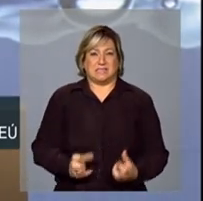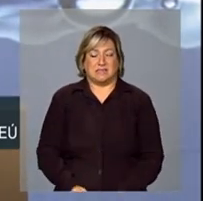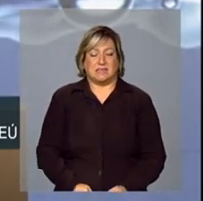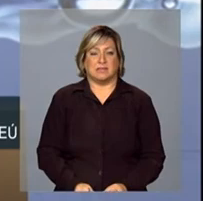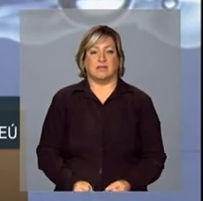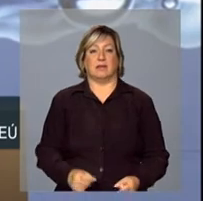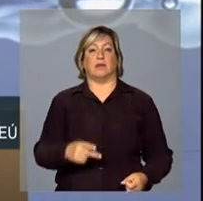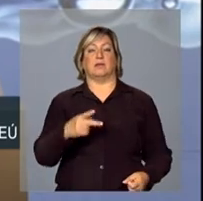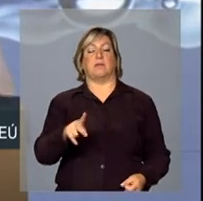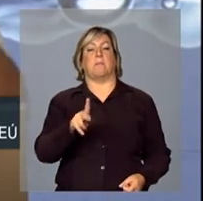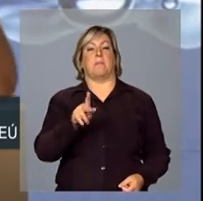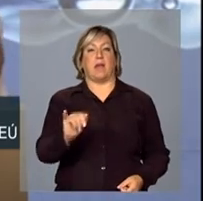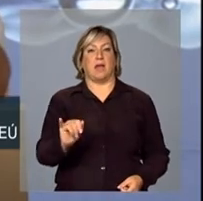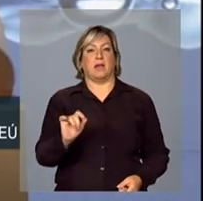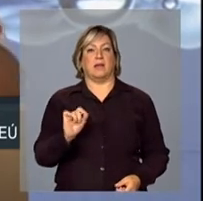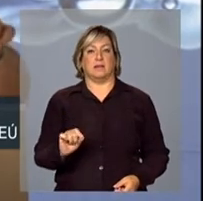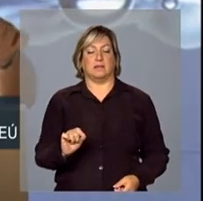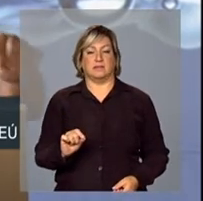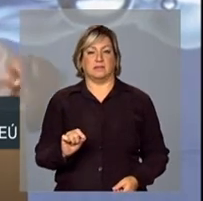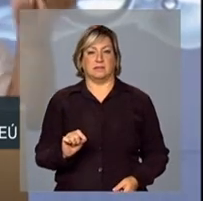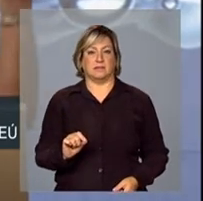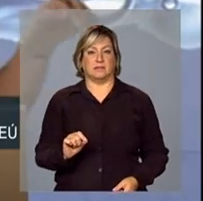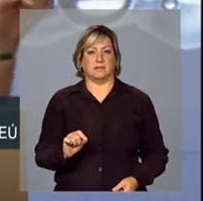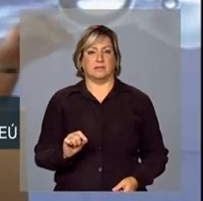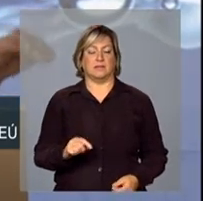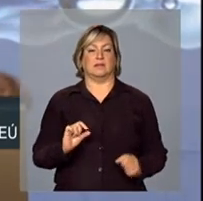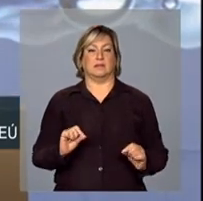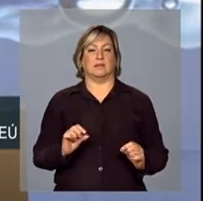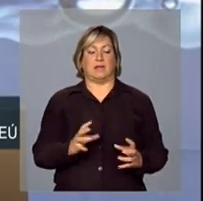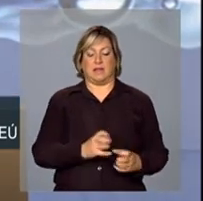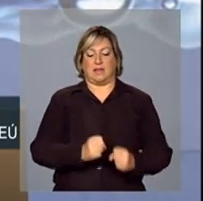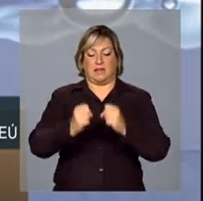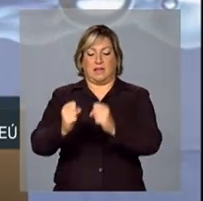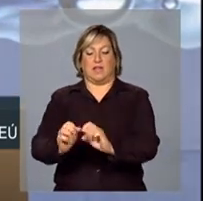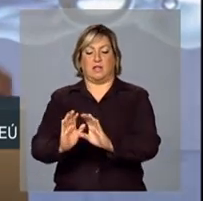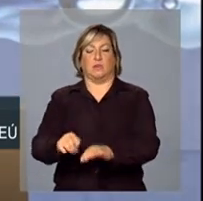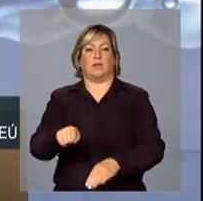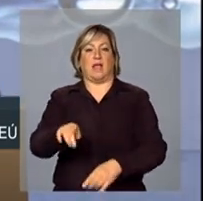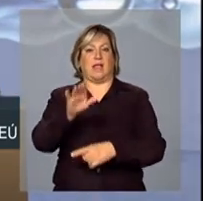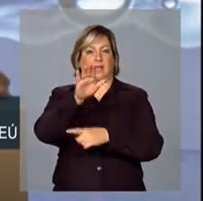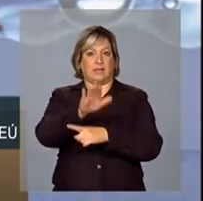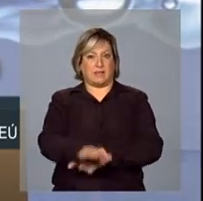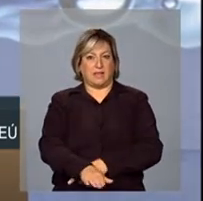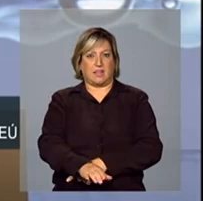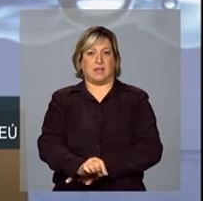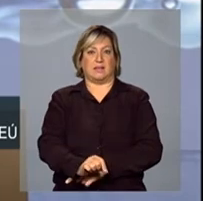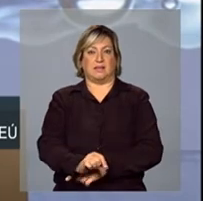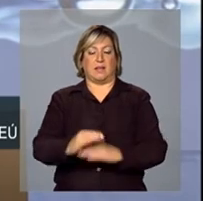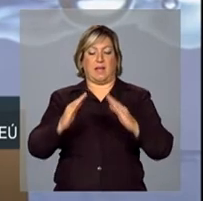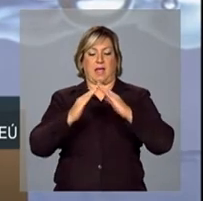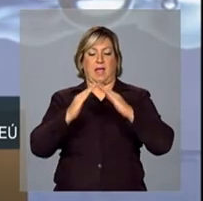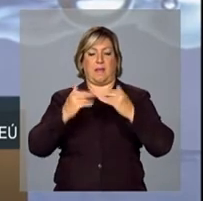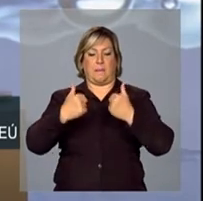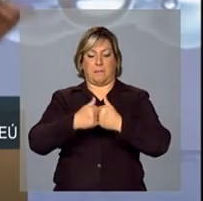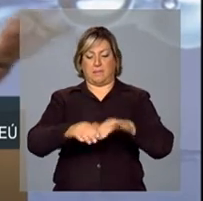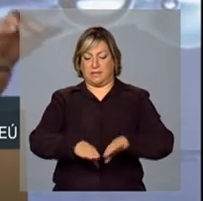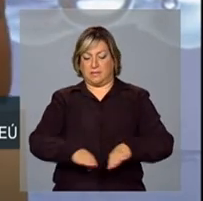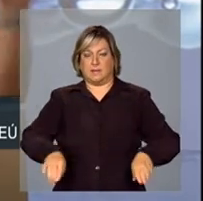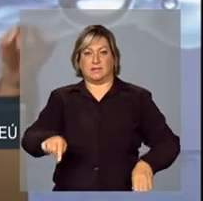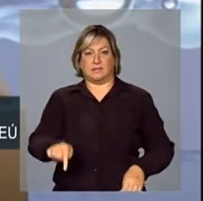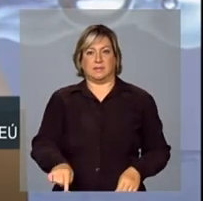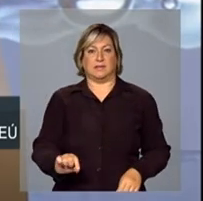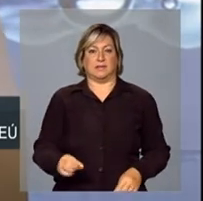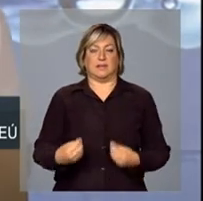pai deixava à tarde na calçada de casa com um pouco d'água e um caneco e